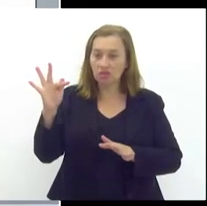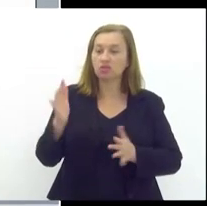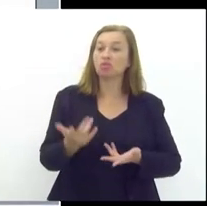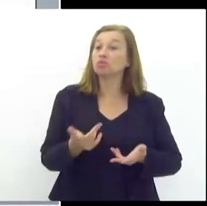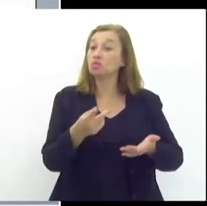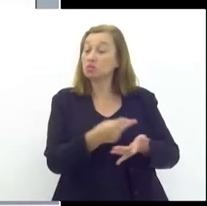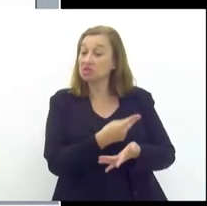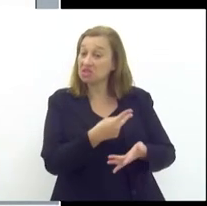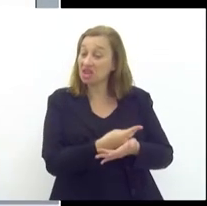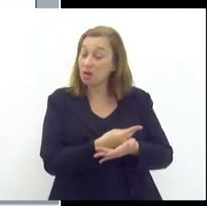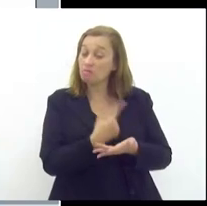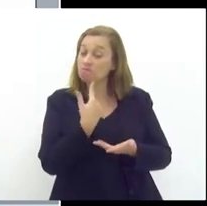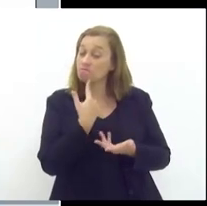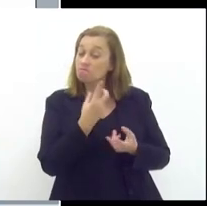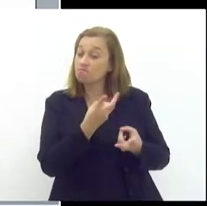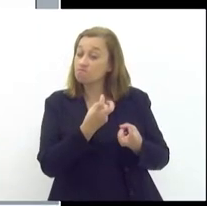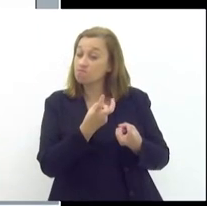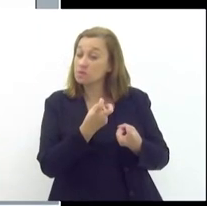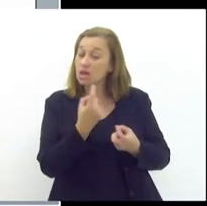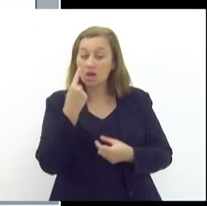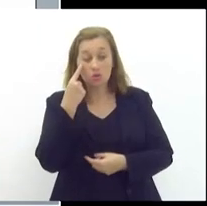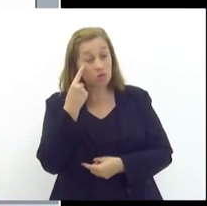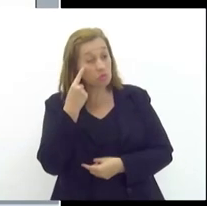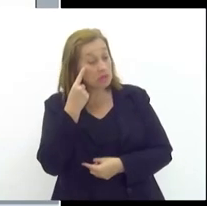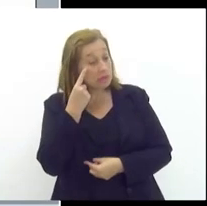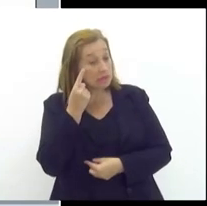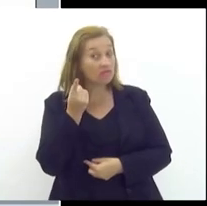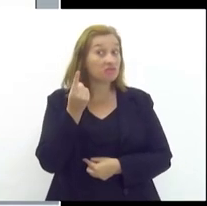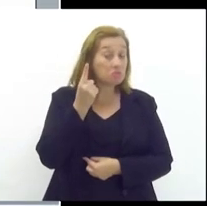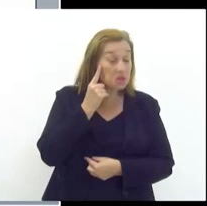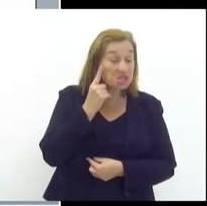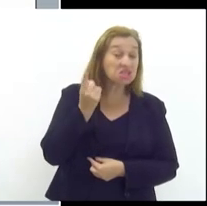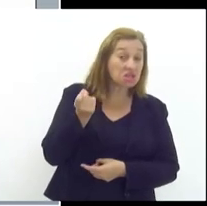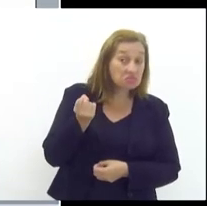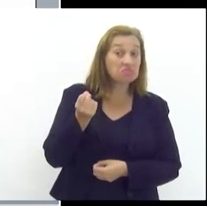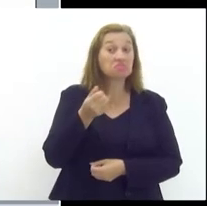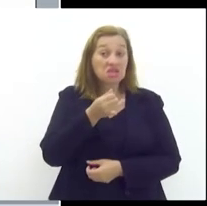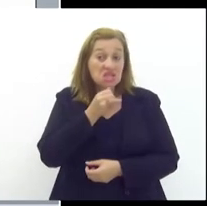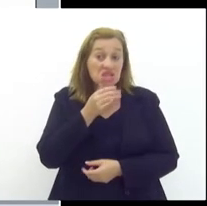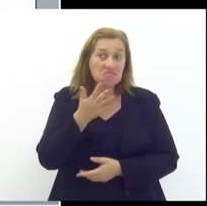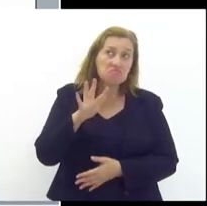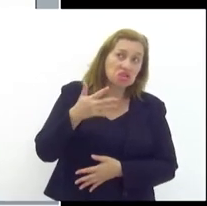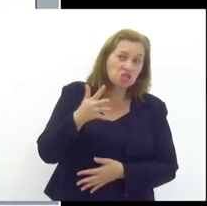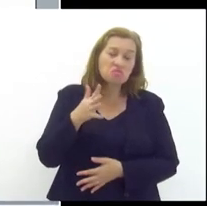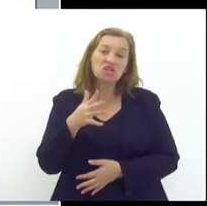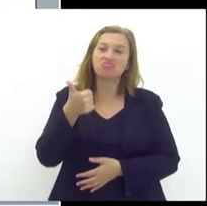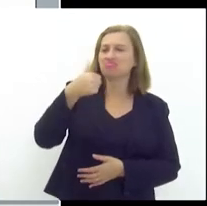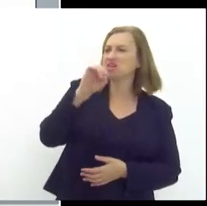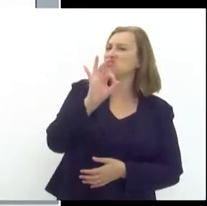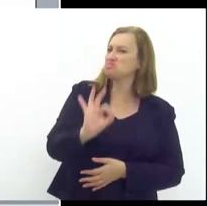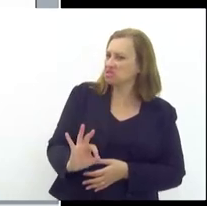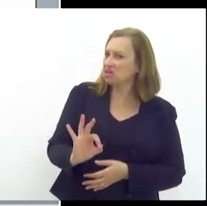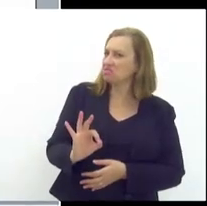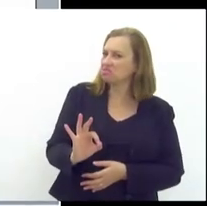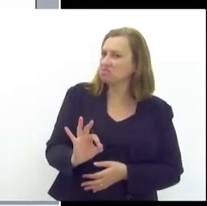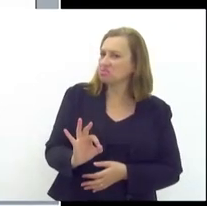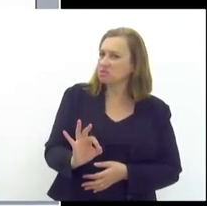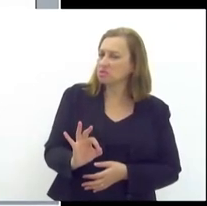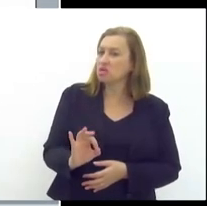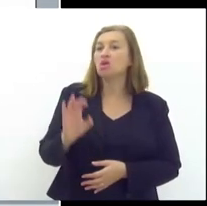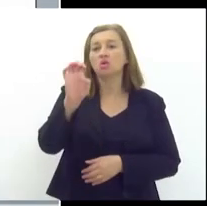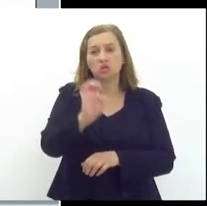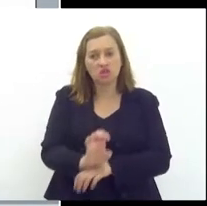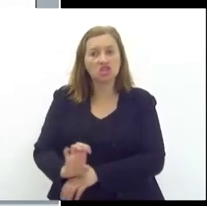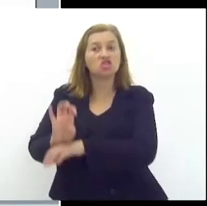uma margem E aí eu tô chutando por exemplo mais ou menos 10% para